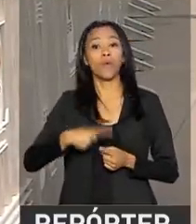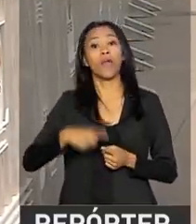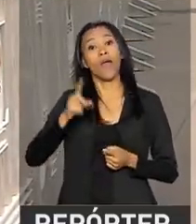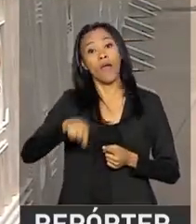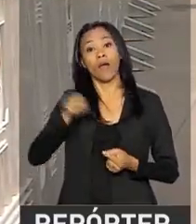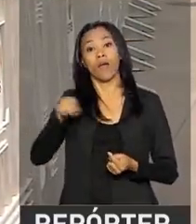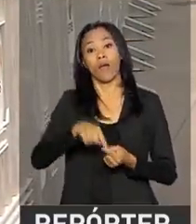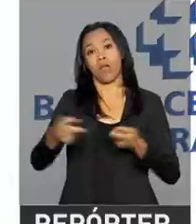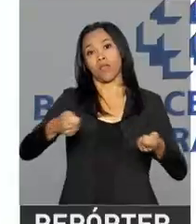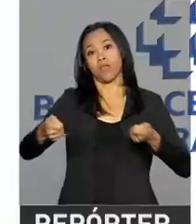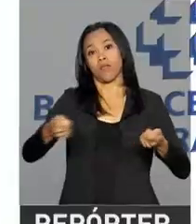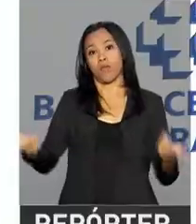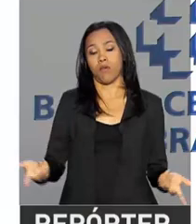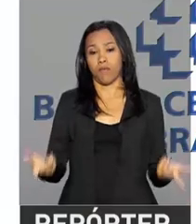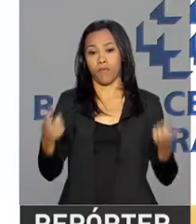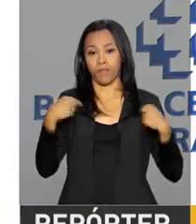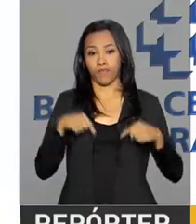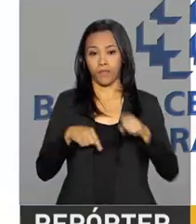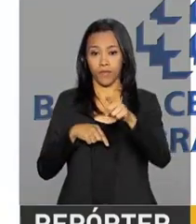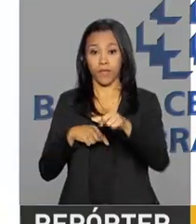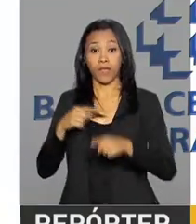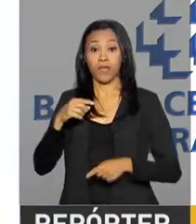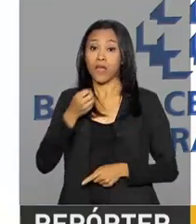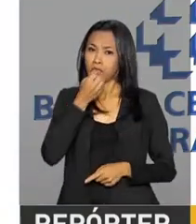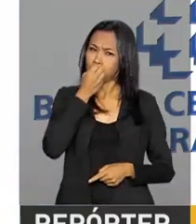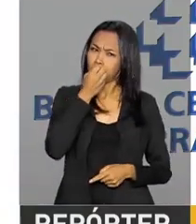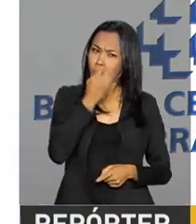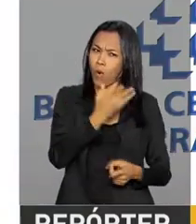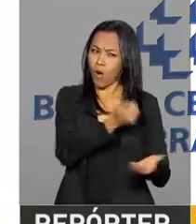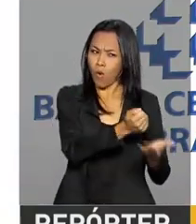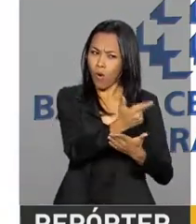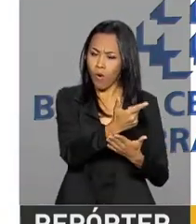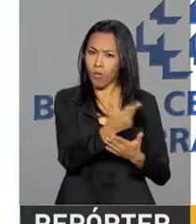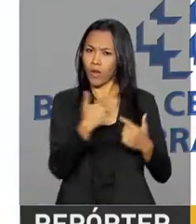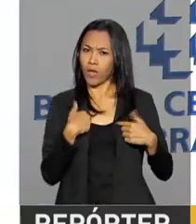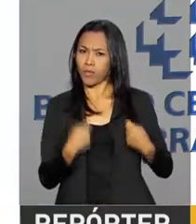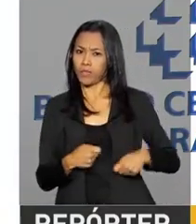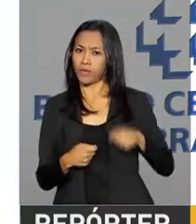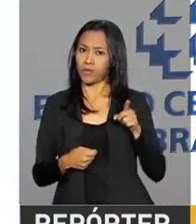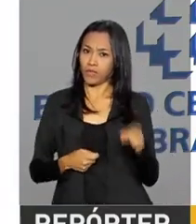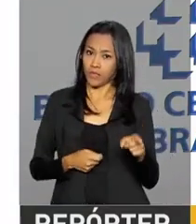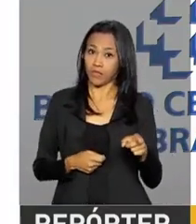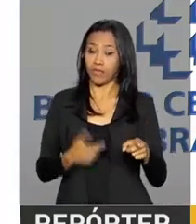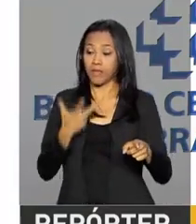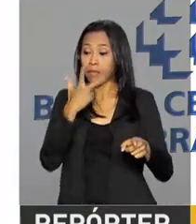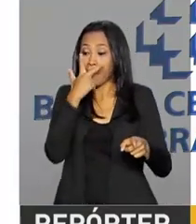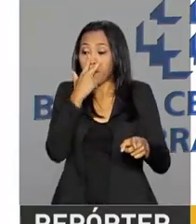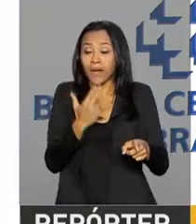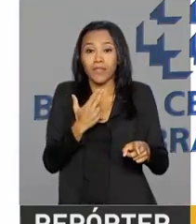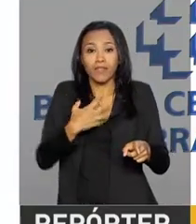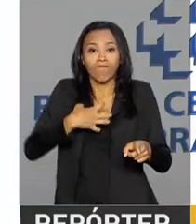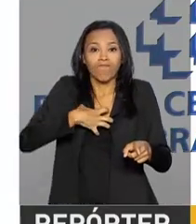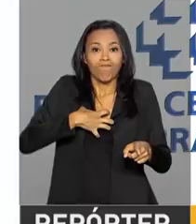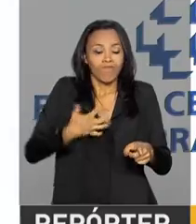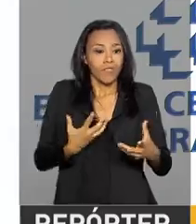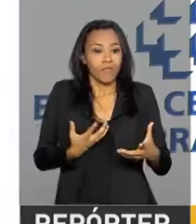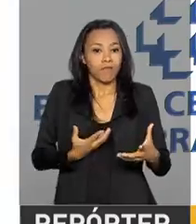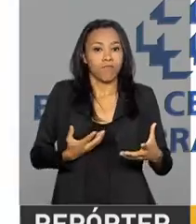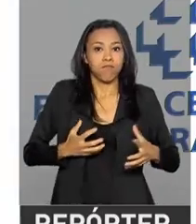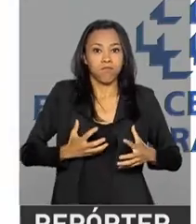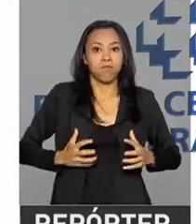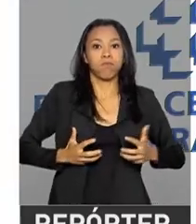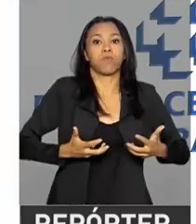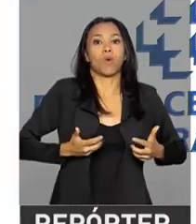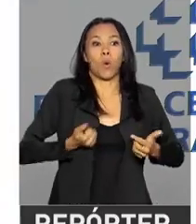o orçamento será que realmente é uma boa compra será que eu preciso mais na hora de do impulso talvez a a esse impulso esteja